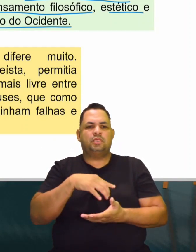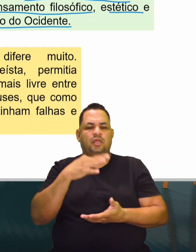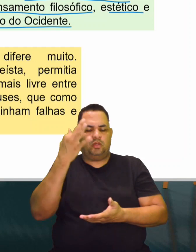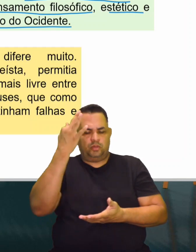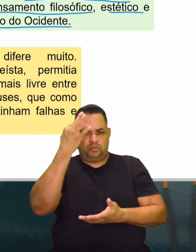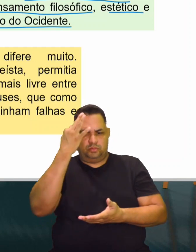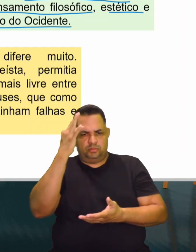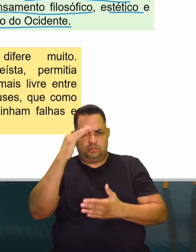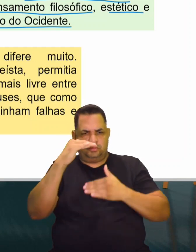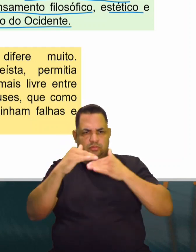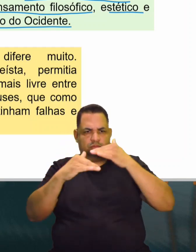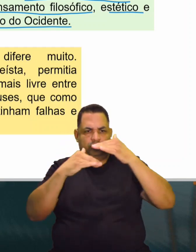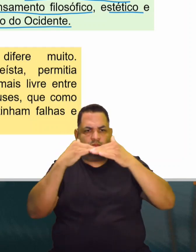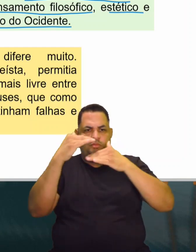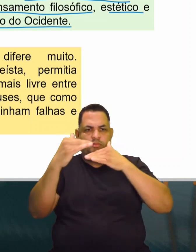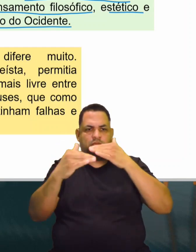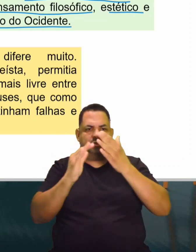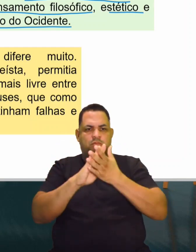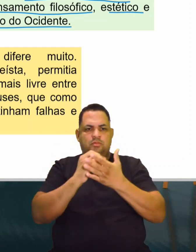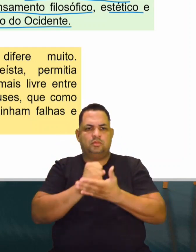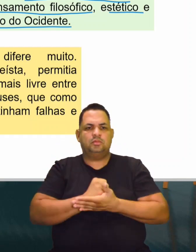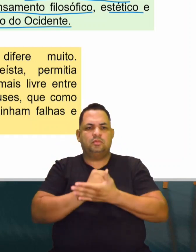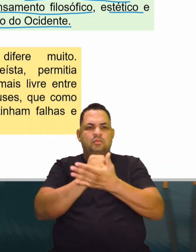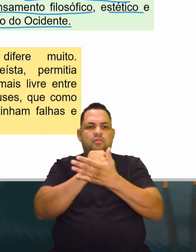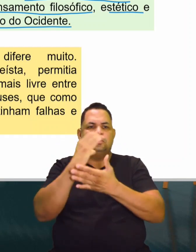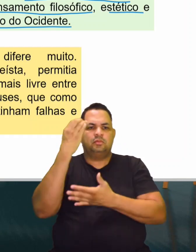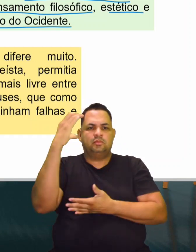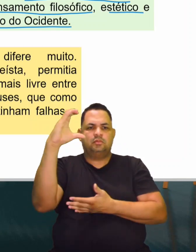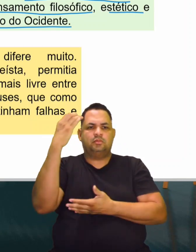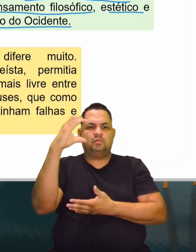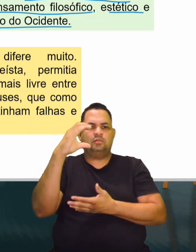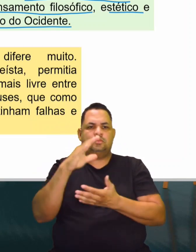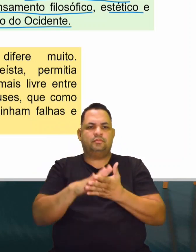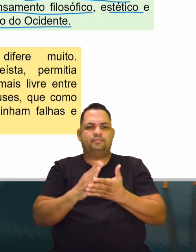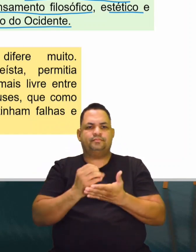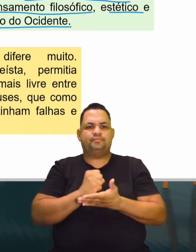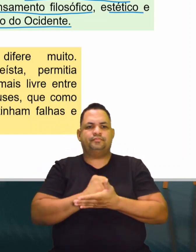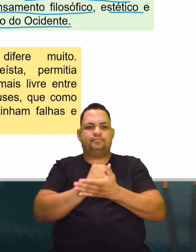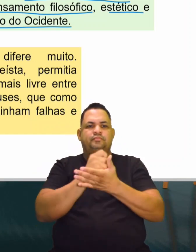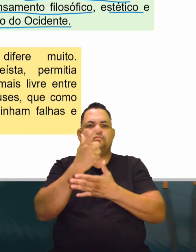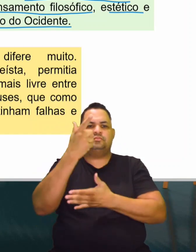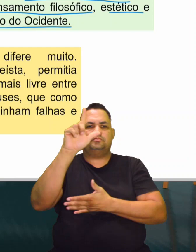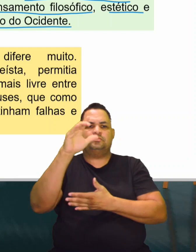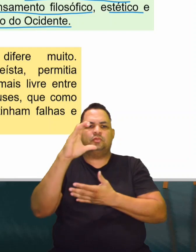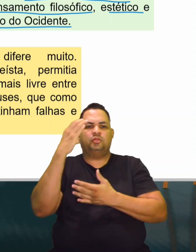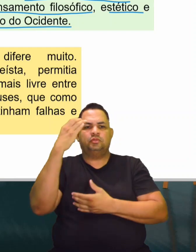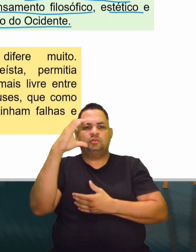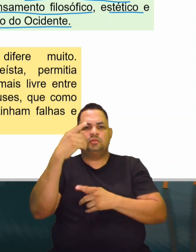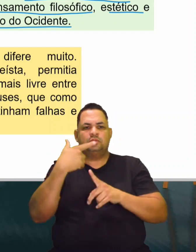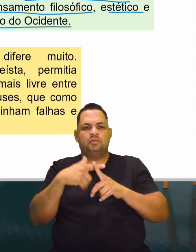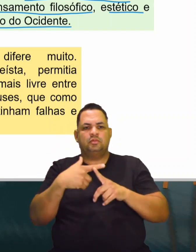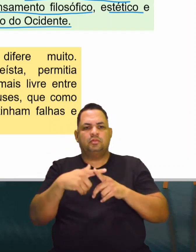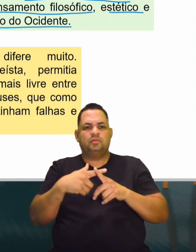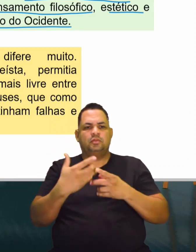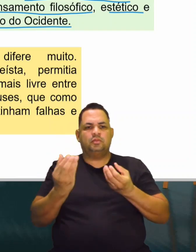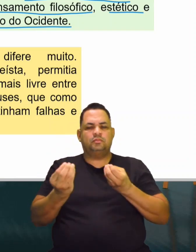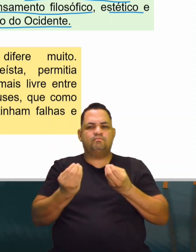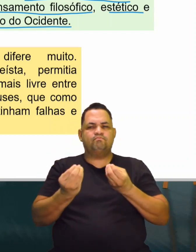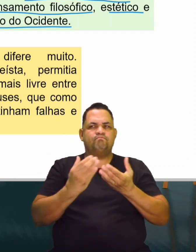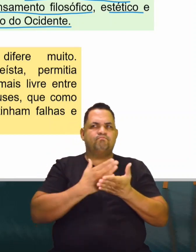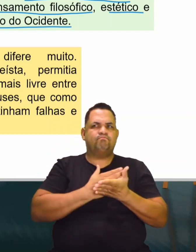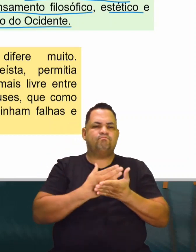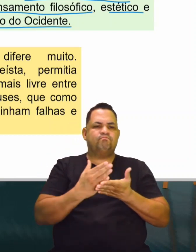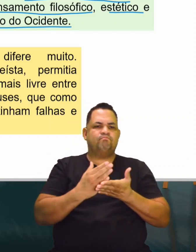então, essa que é a base para a ciência, né? A filosofia é a base para as outras ciências. Por quê? Começa